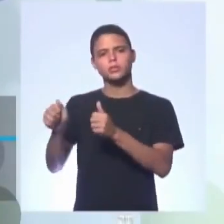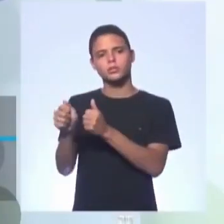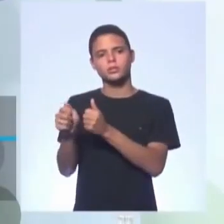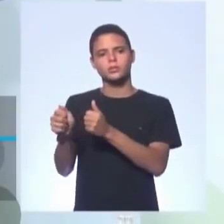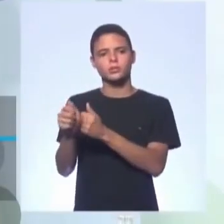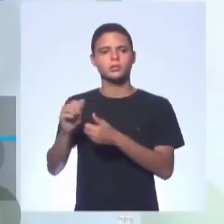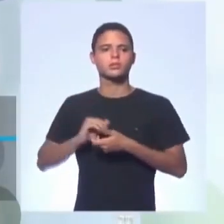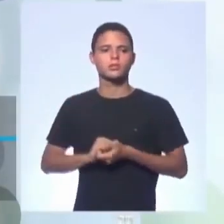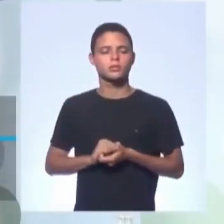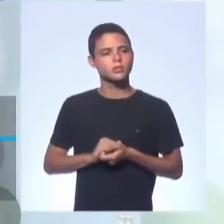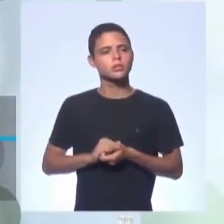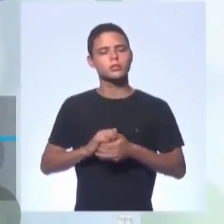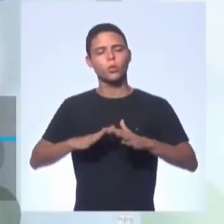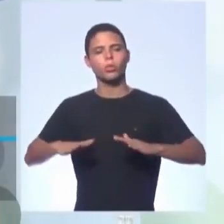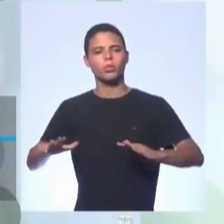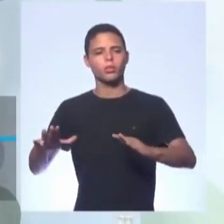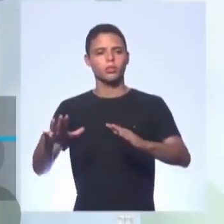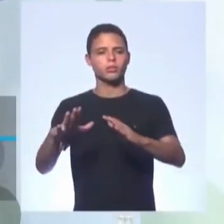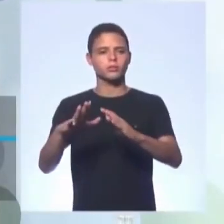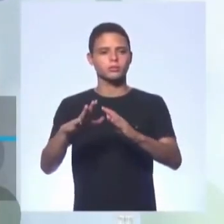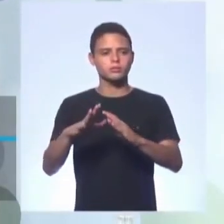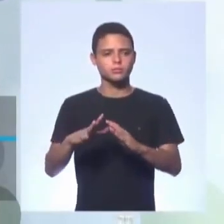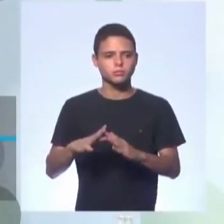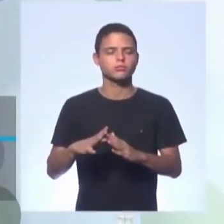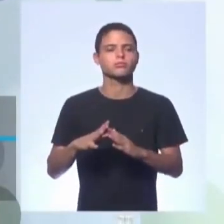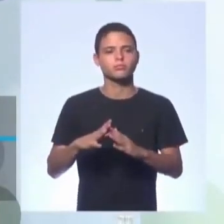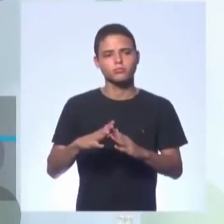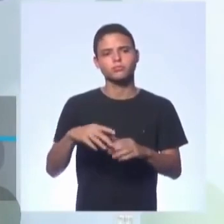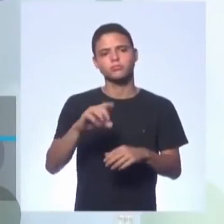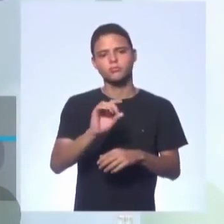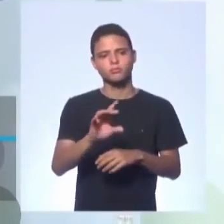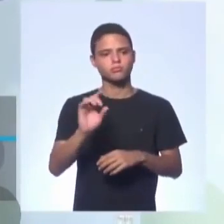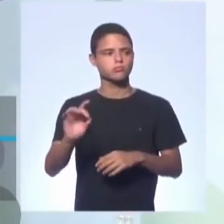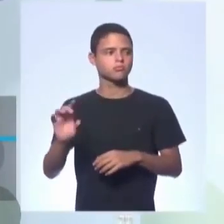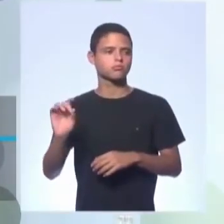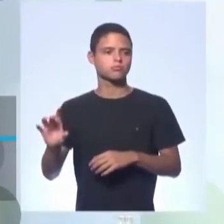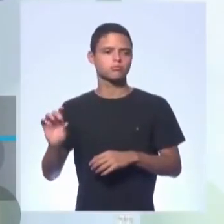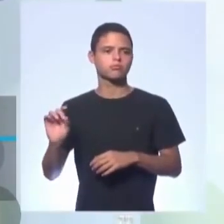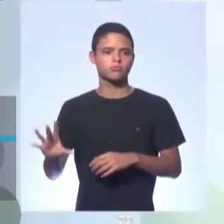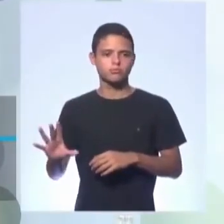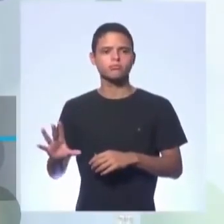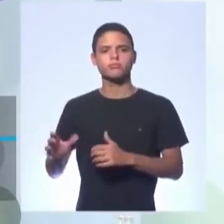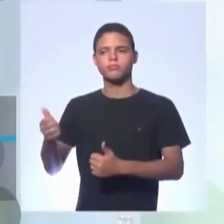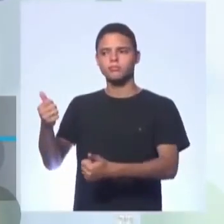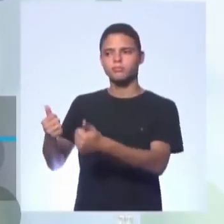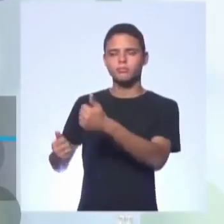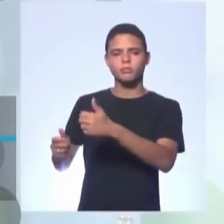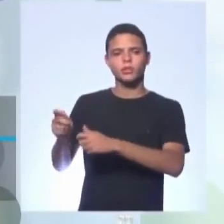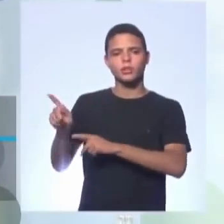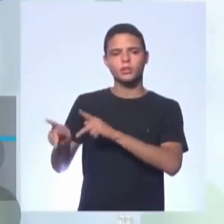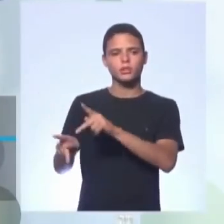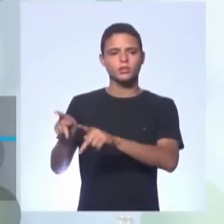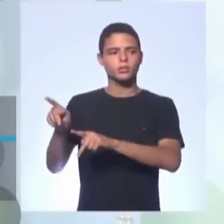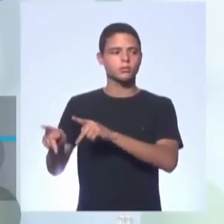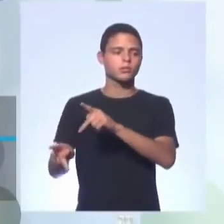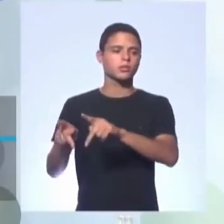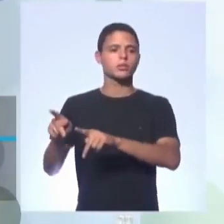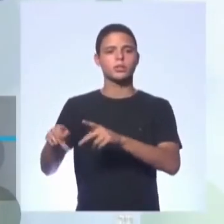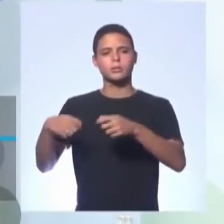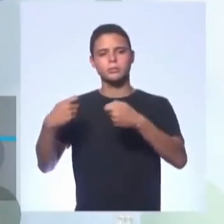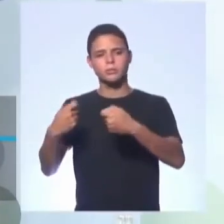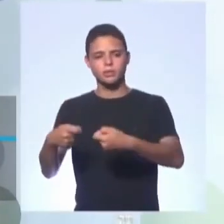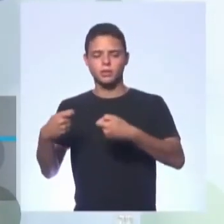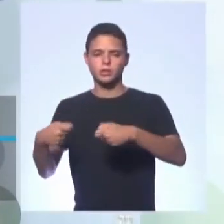Então, todo esse patamar, aí, os transportes públicos aqui têm que ser